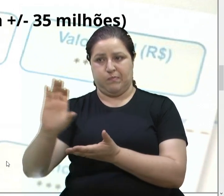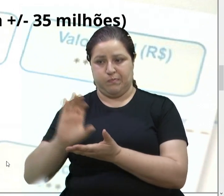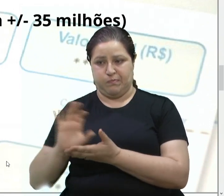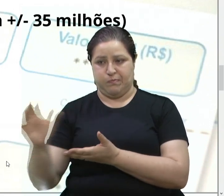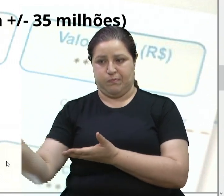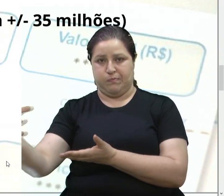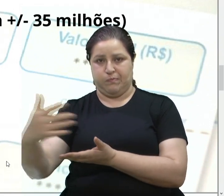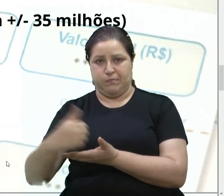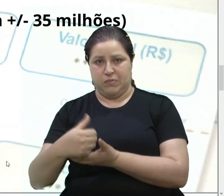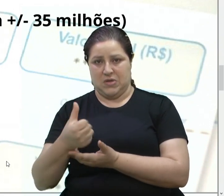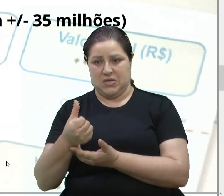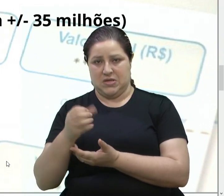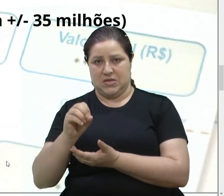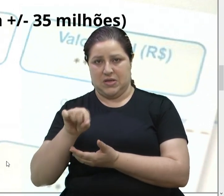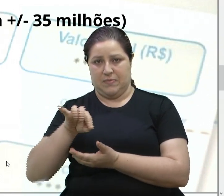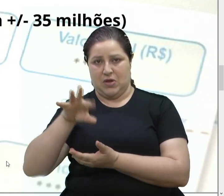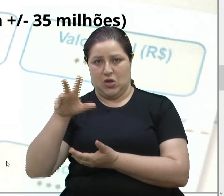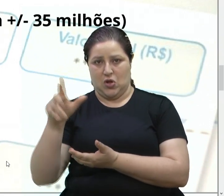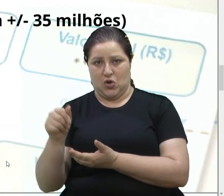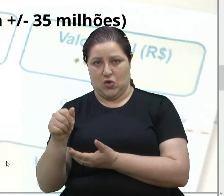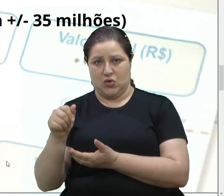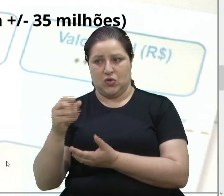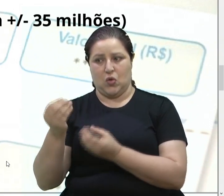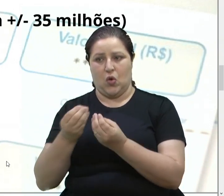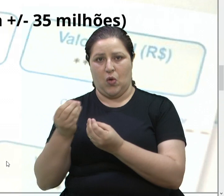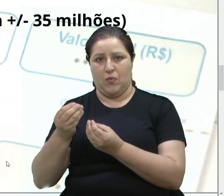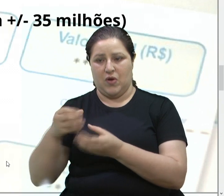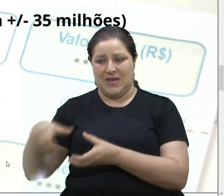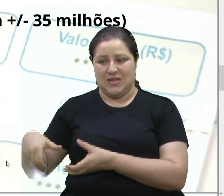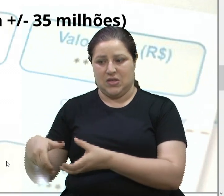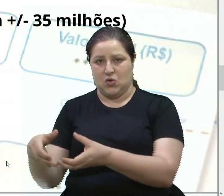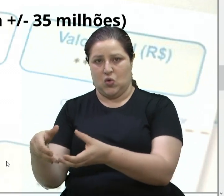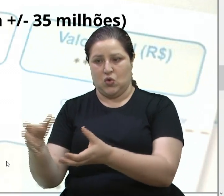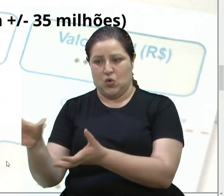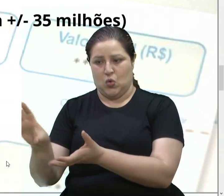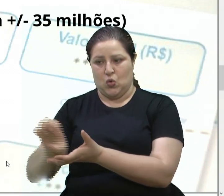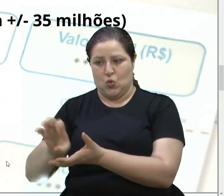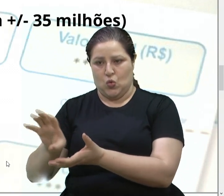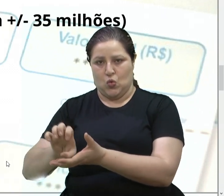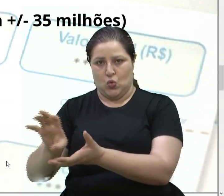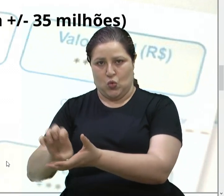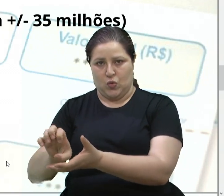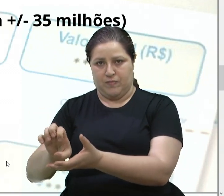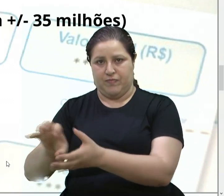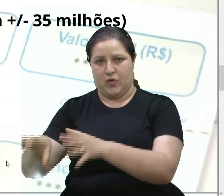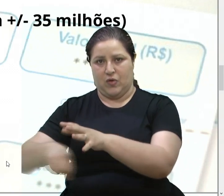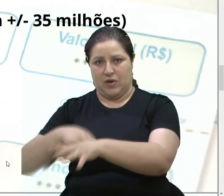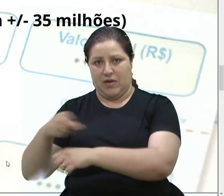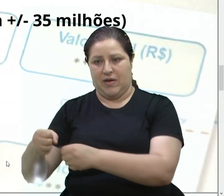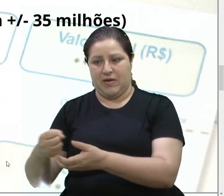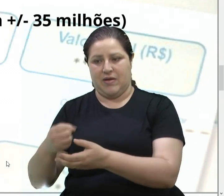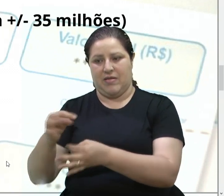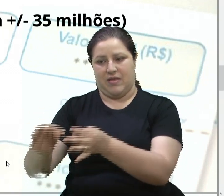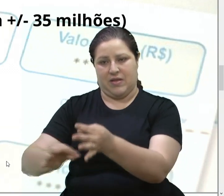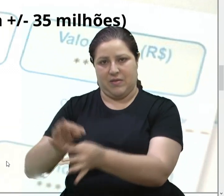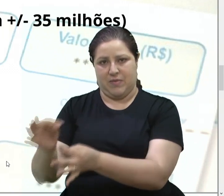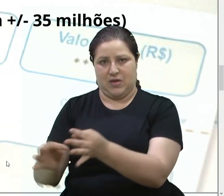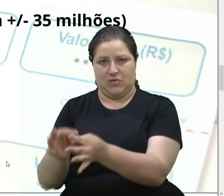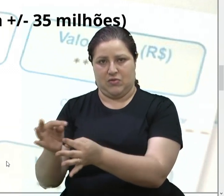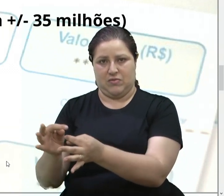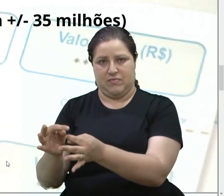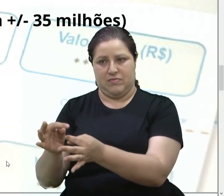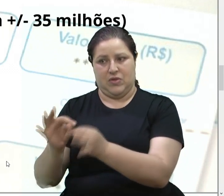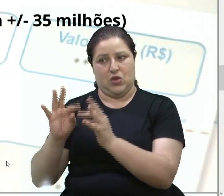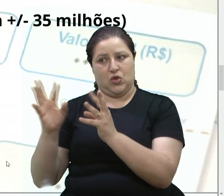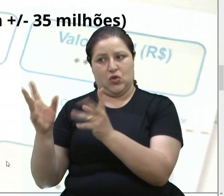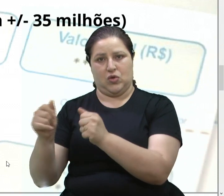coleta, transporte e tratamento de esgoto. Isso aqui é a receita total do SAMAI, que é cobrada de todos os